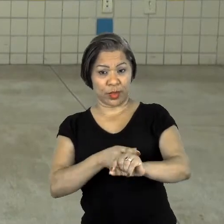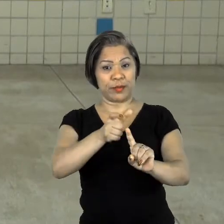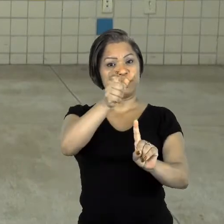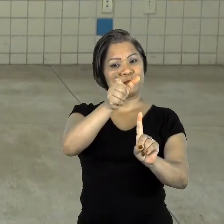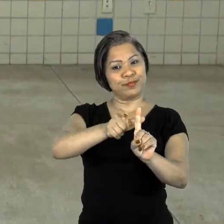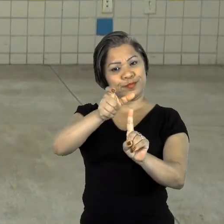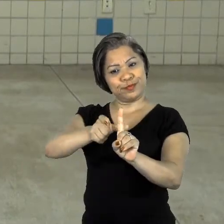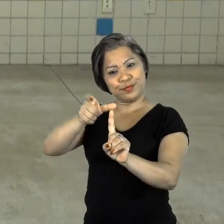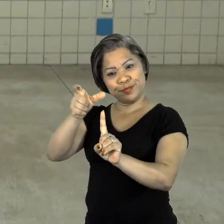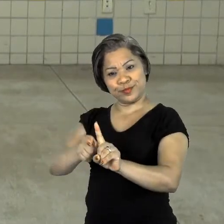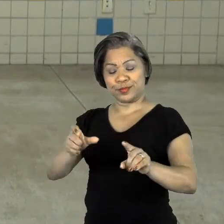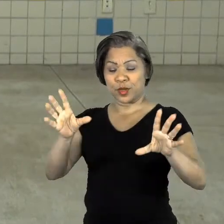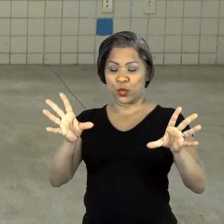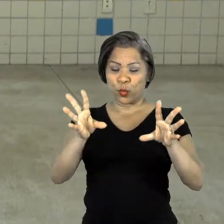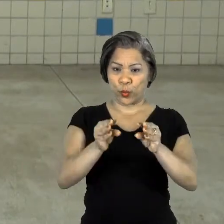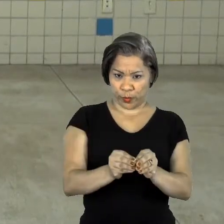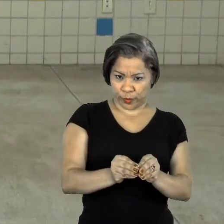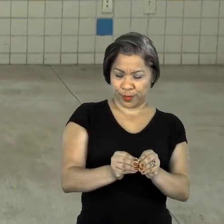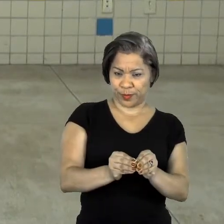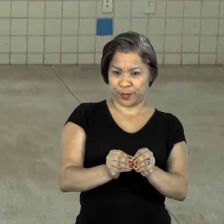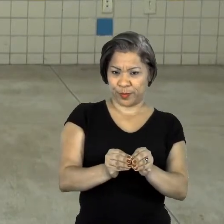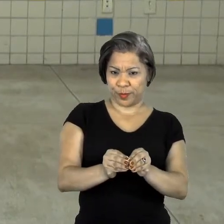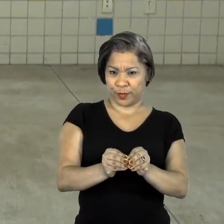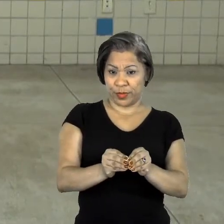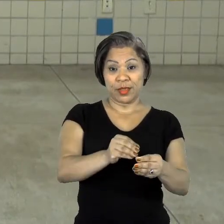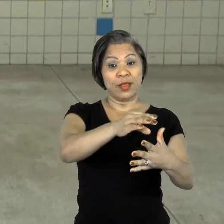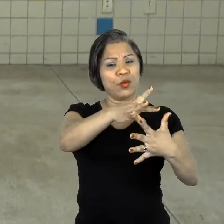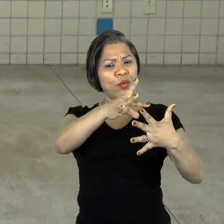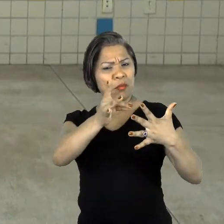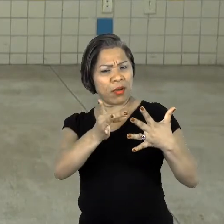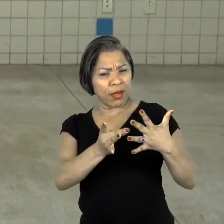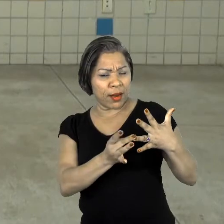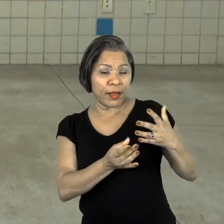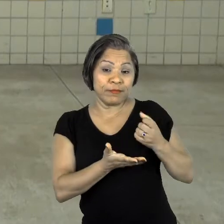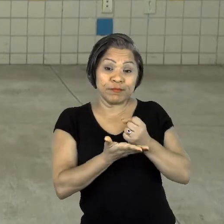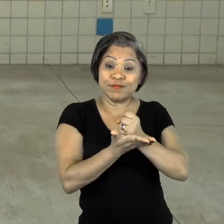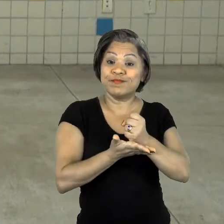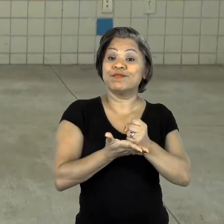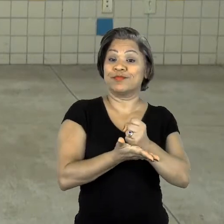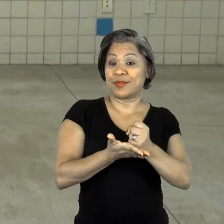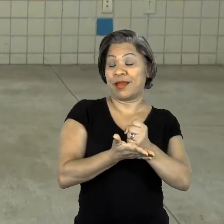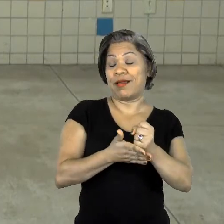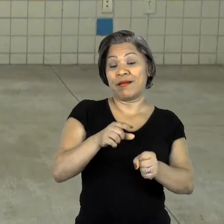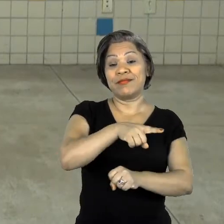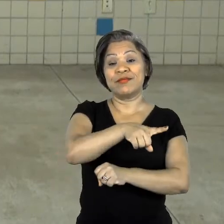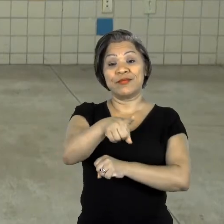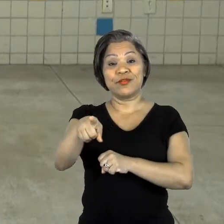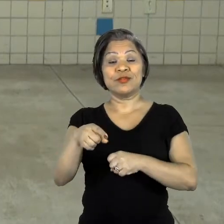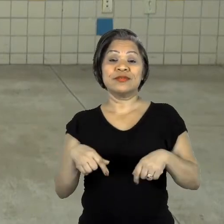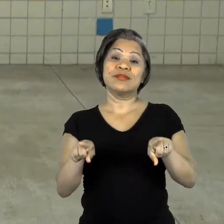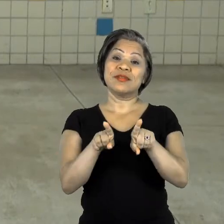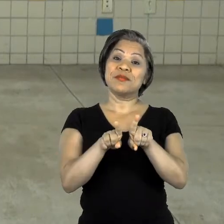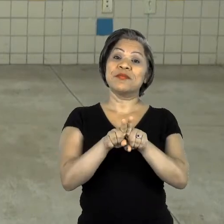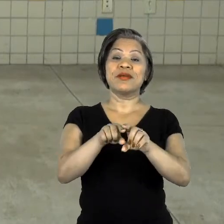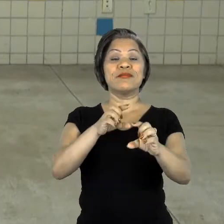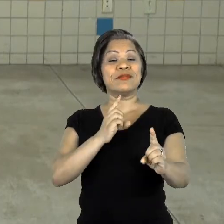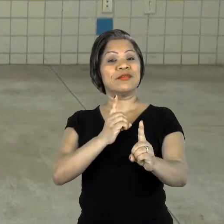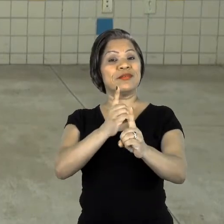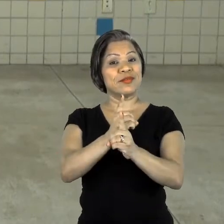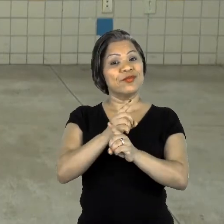o desfecho. Os elementos básicos da narrativa vocês vão encontrar na história em